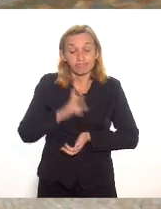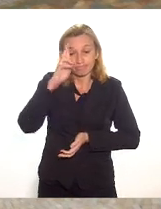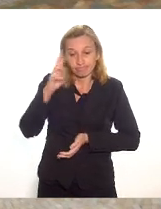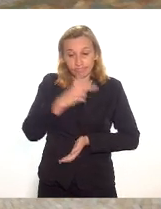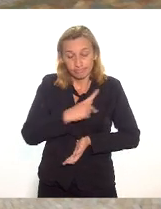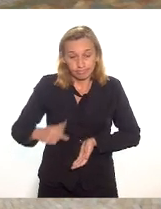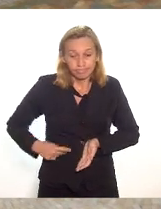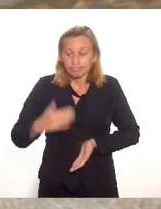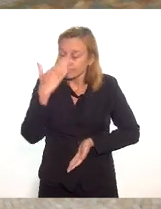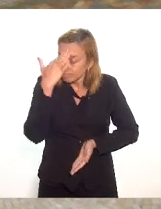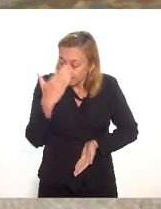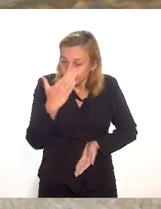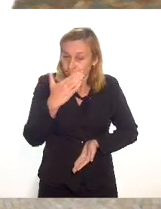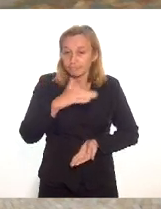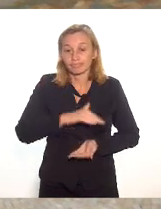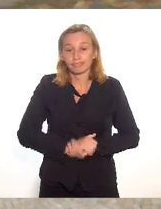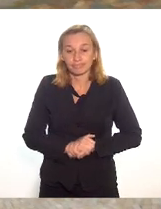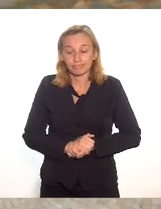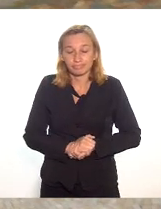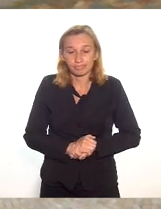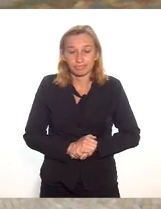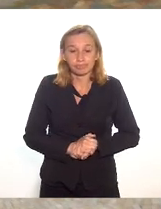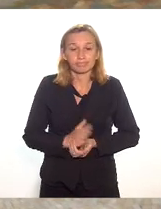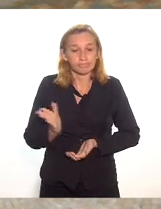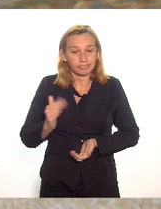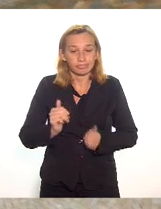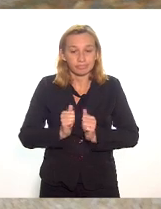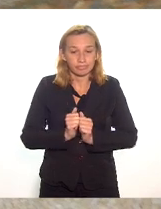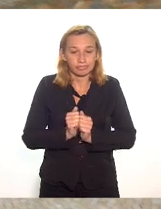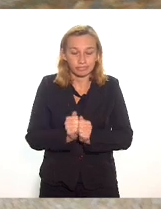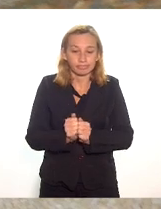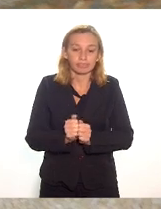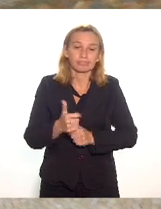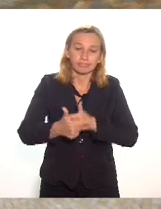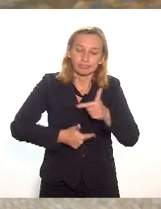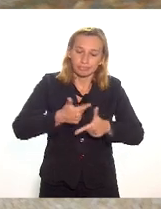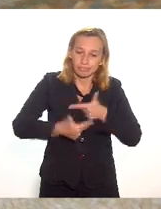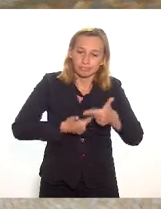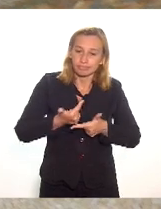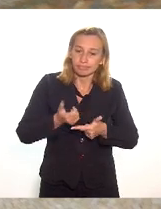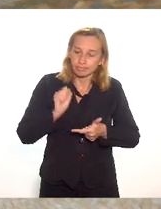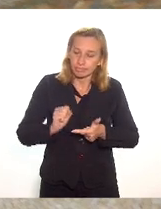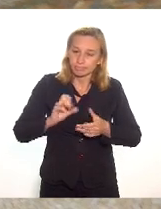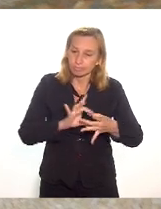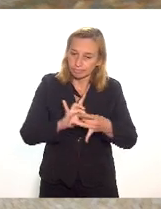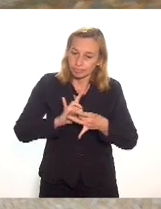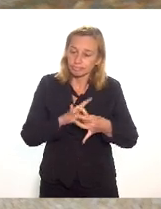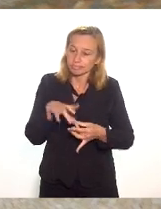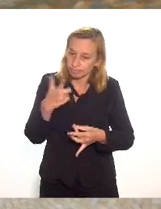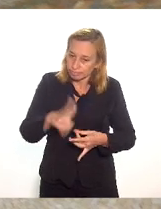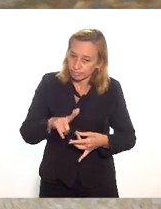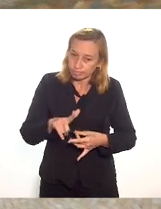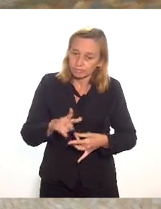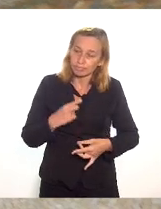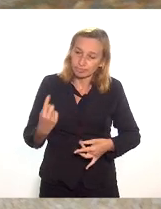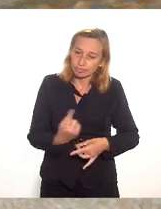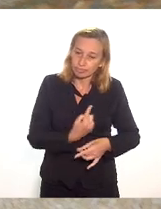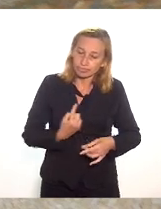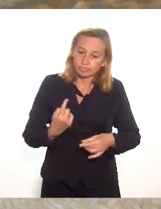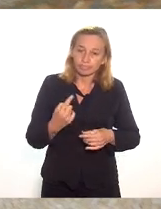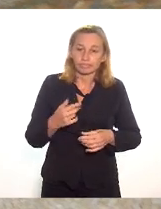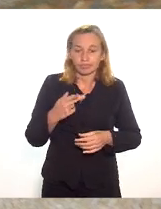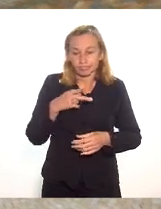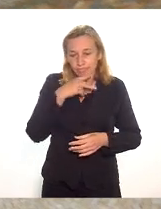presidente, muito obrigado e vamos lutar para que a gente possa unir novamente o nosso